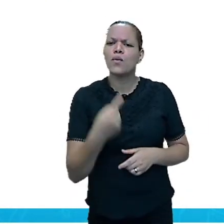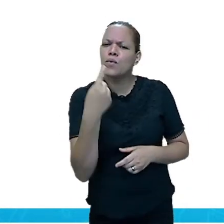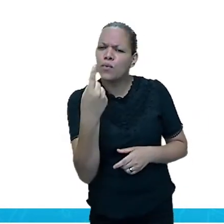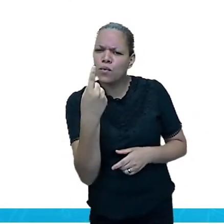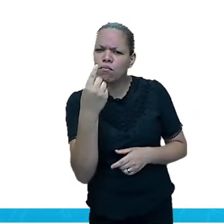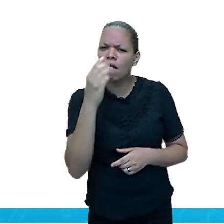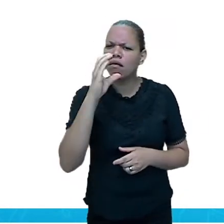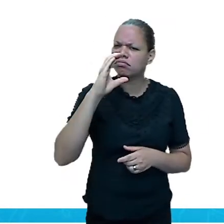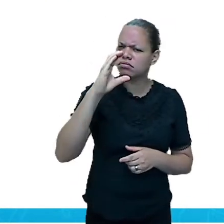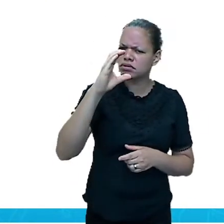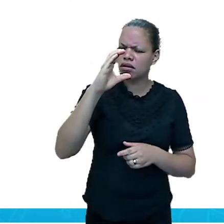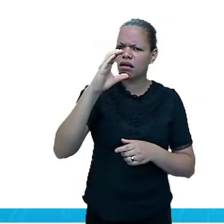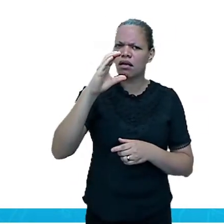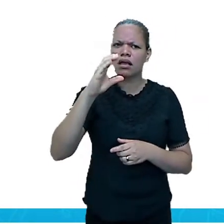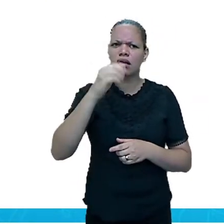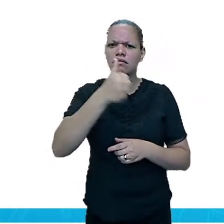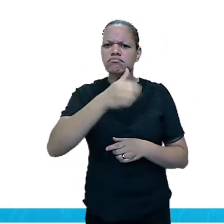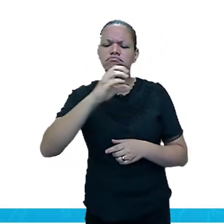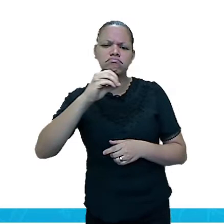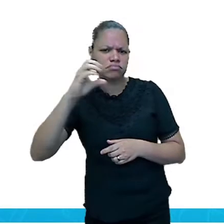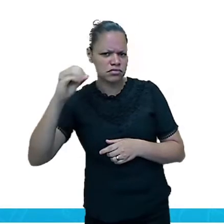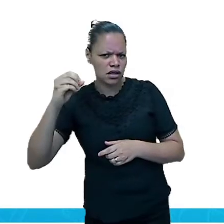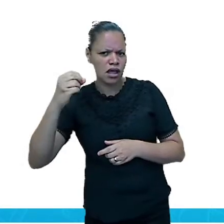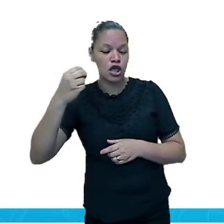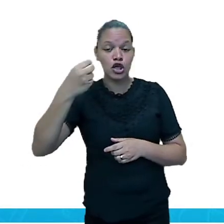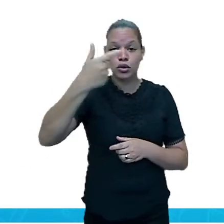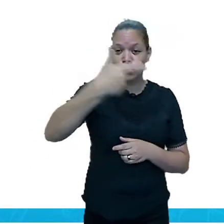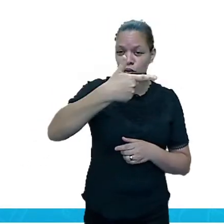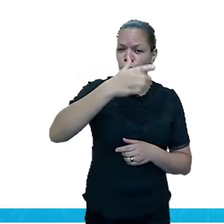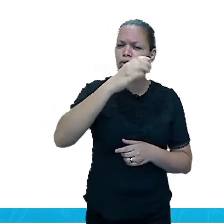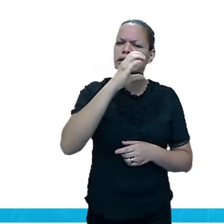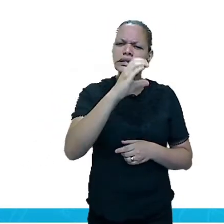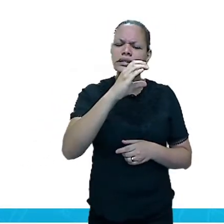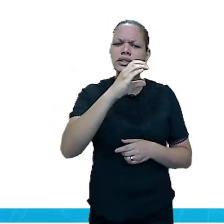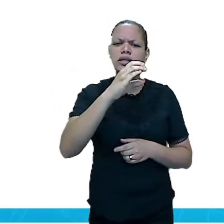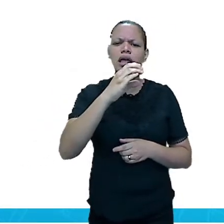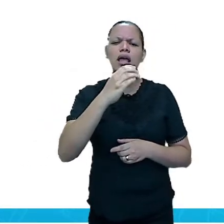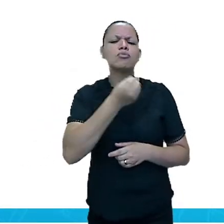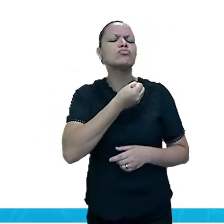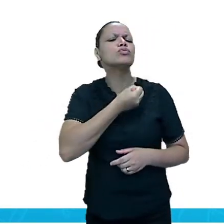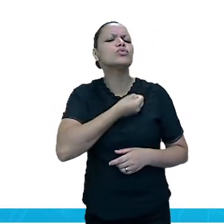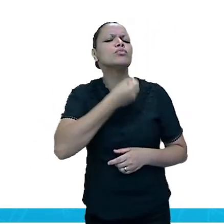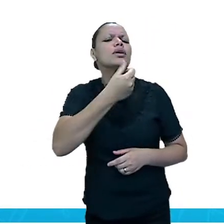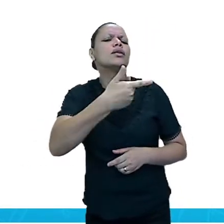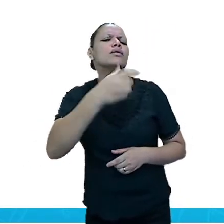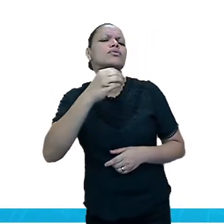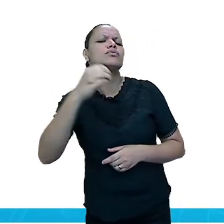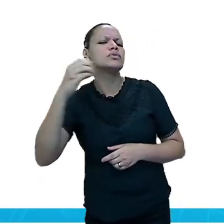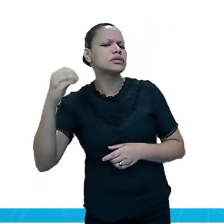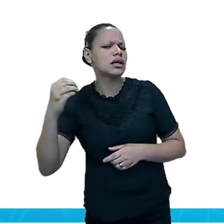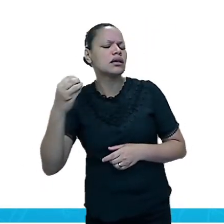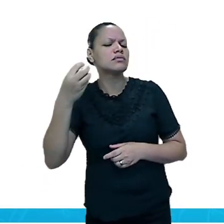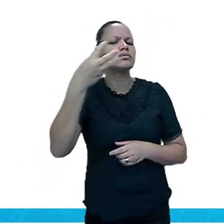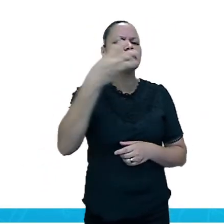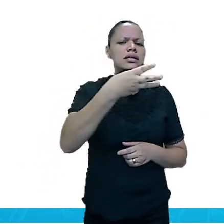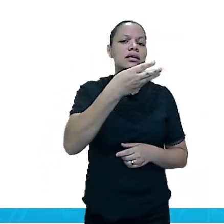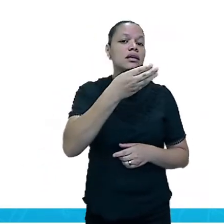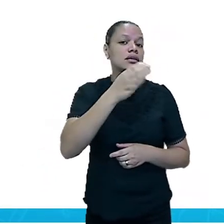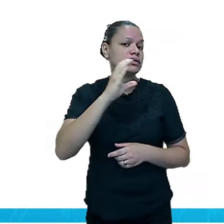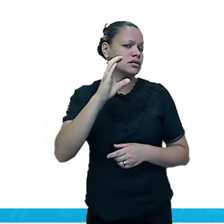100, 2 letras C representam o número 200 e 3 letras C representam o